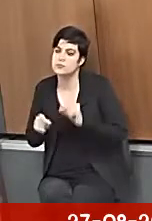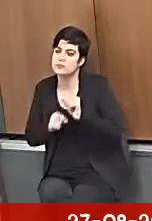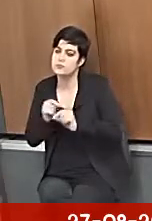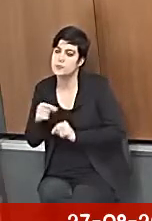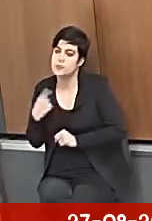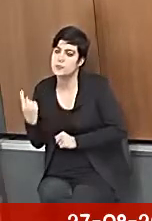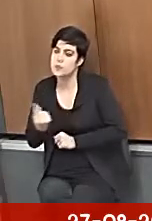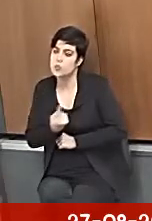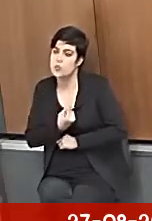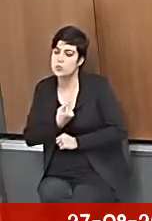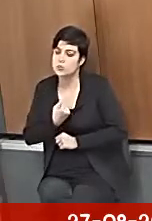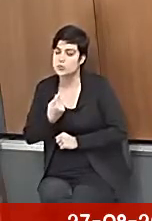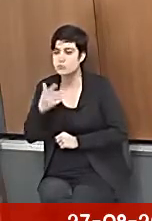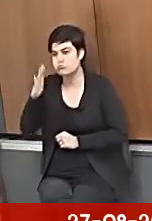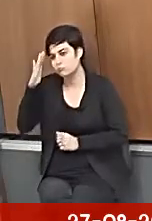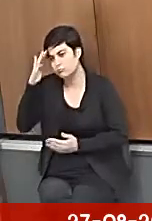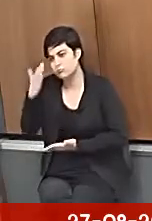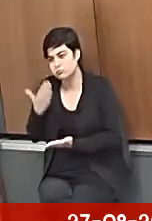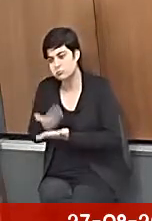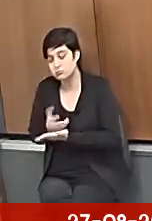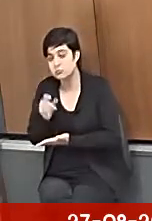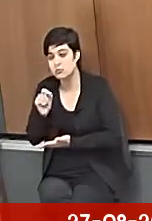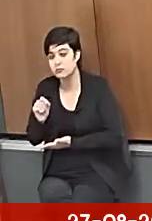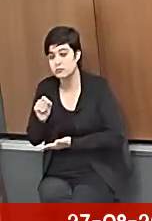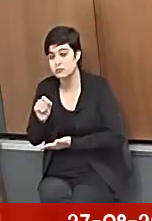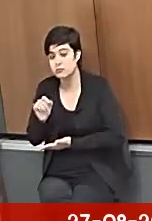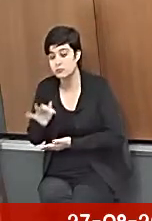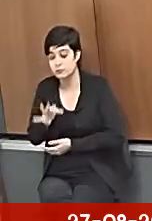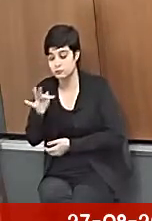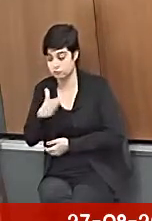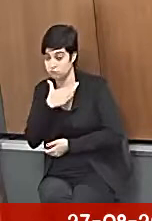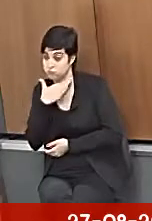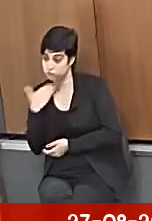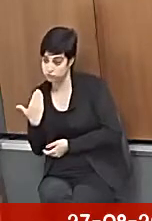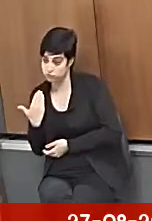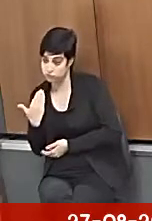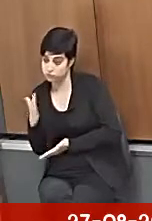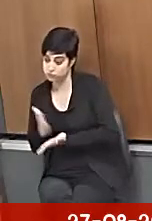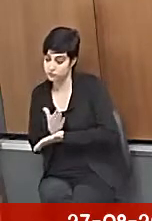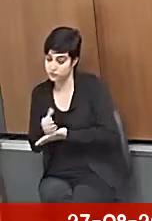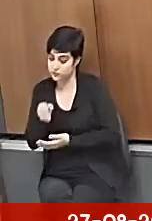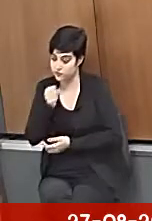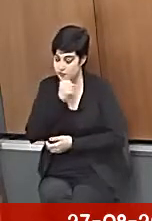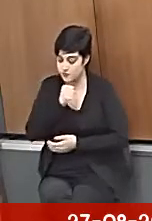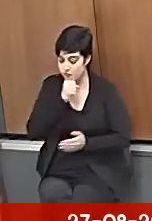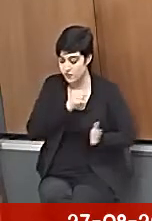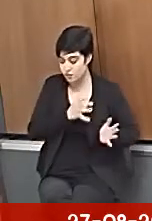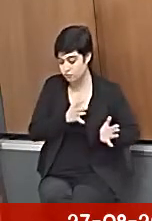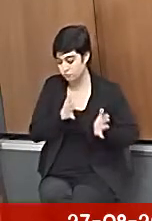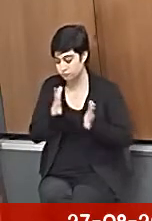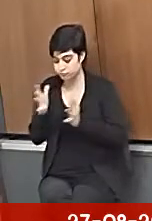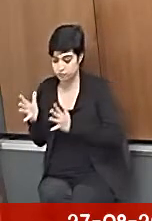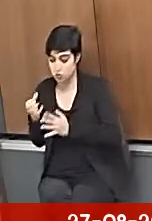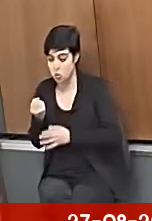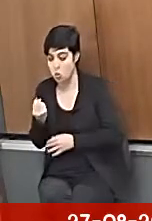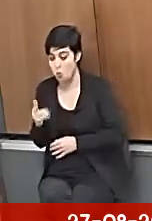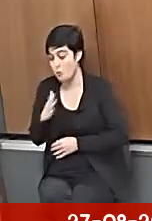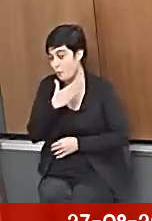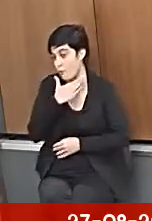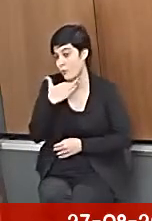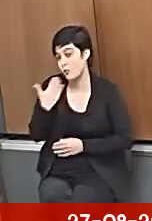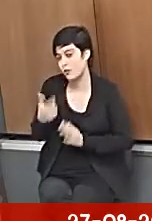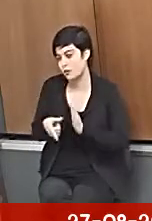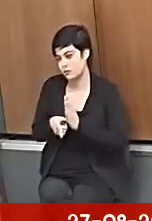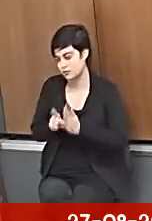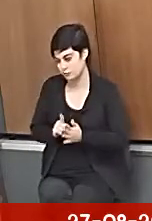certezas na vida que vamos morrer e alguns que vão envelhecer porque como ryan antes mas há a